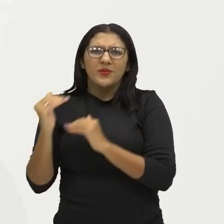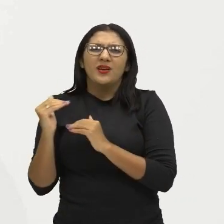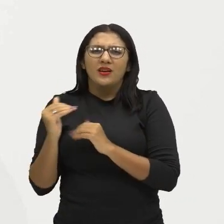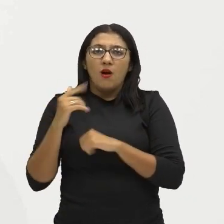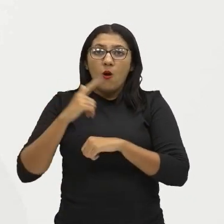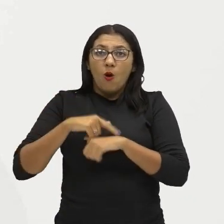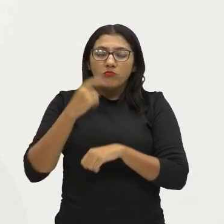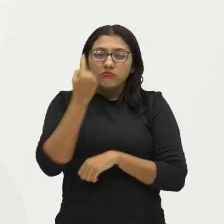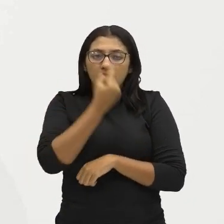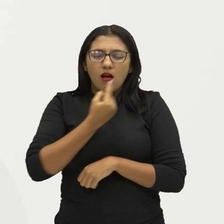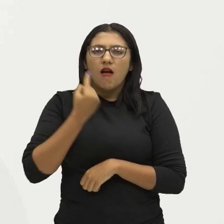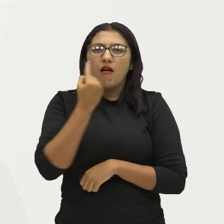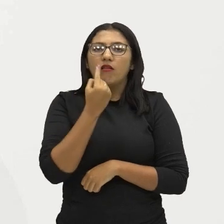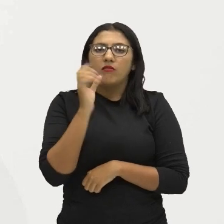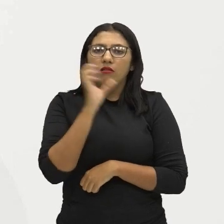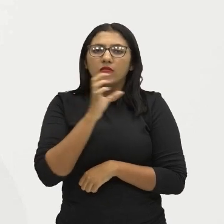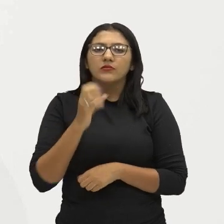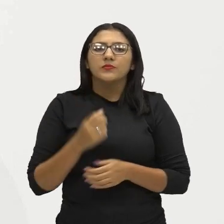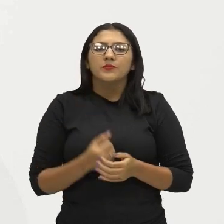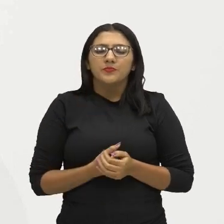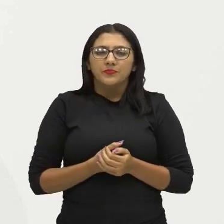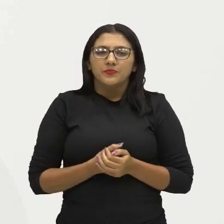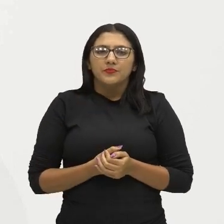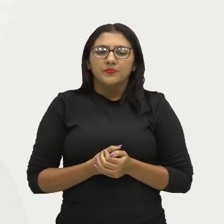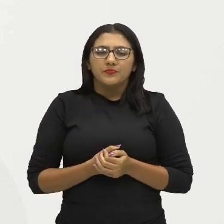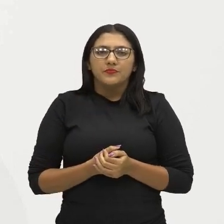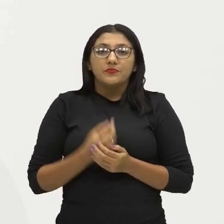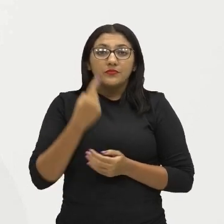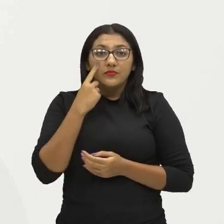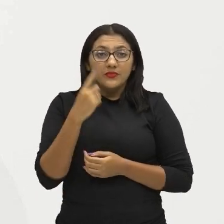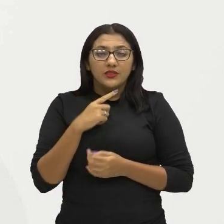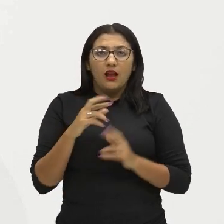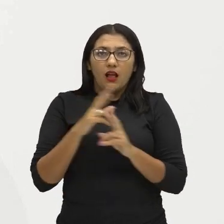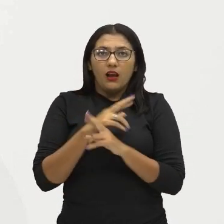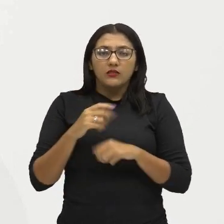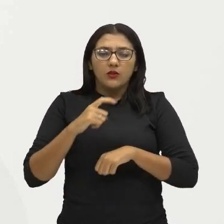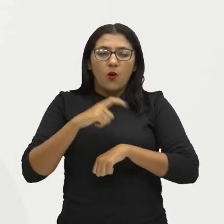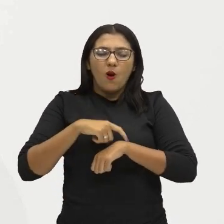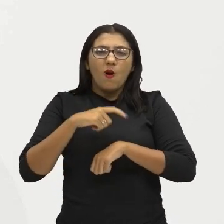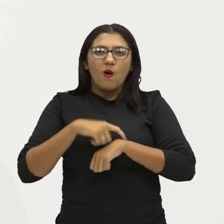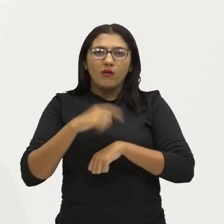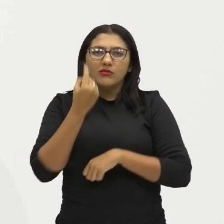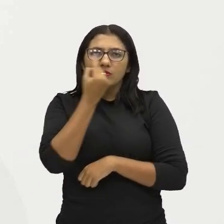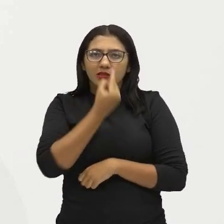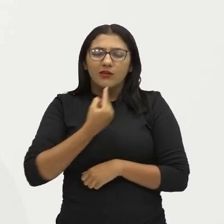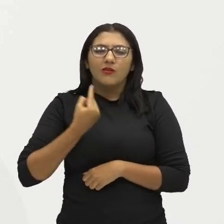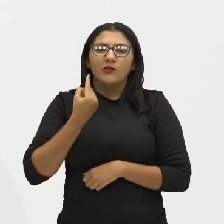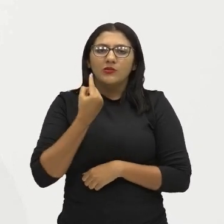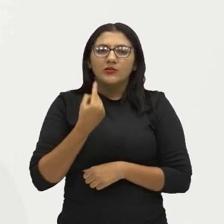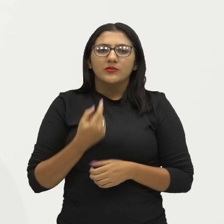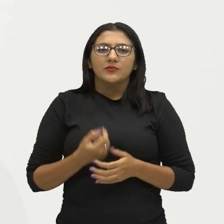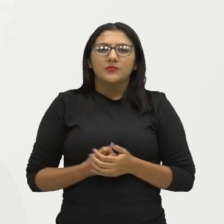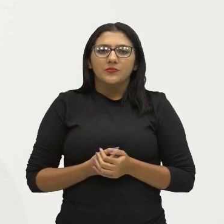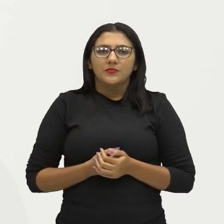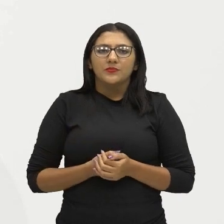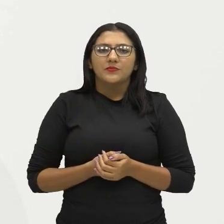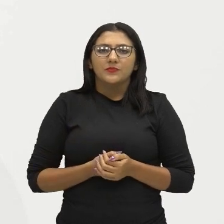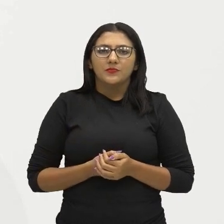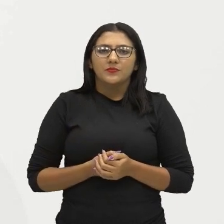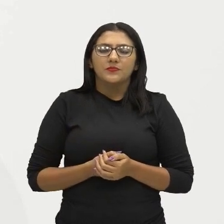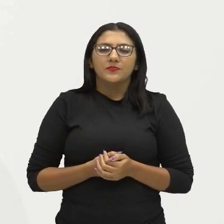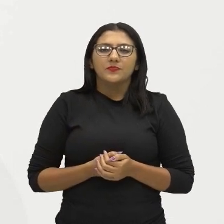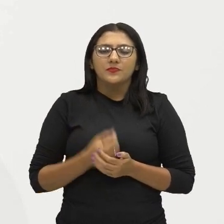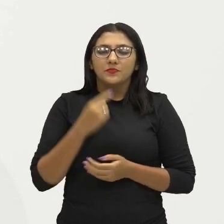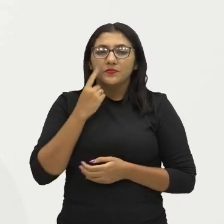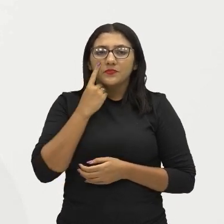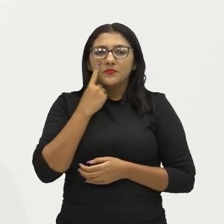20, como ele colocou a questão hora, então eu poderia, né, deixa eu voltar aqui, desfazer esse